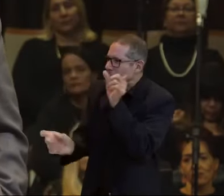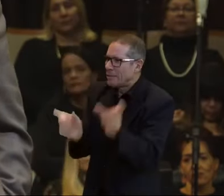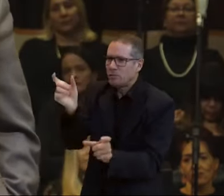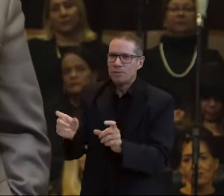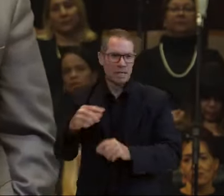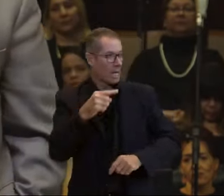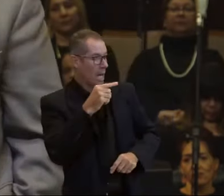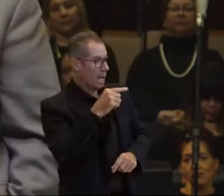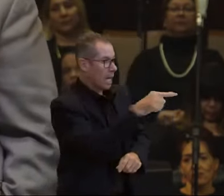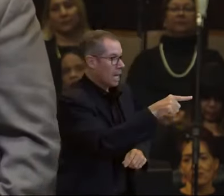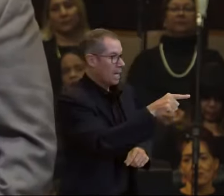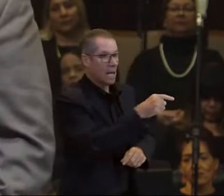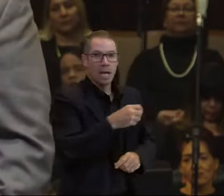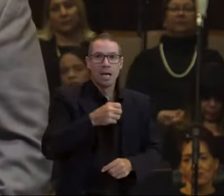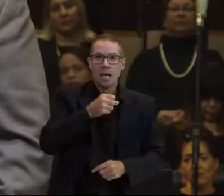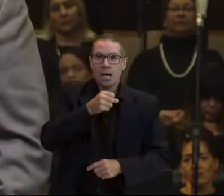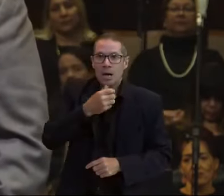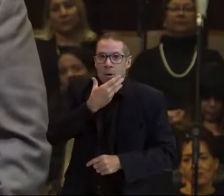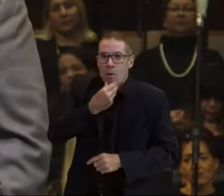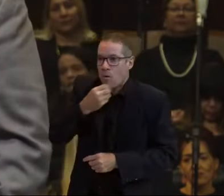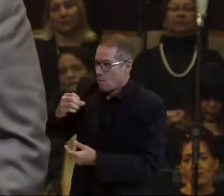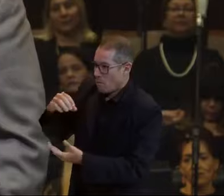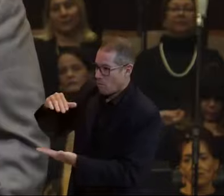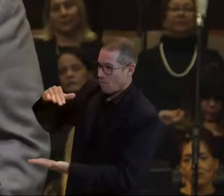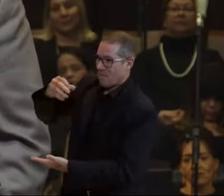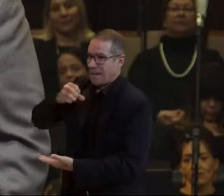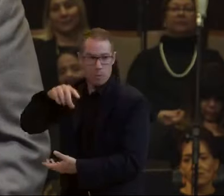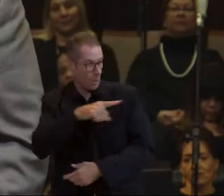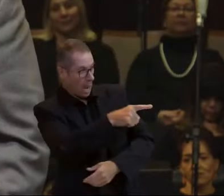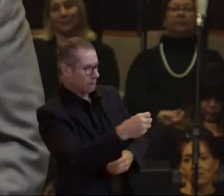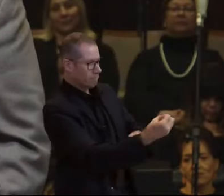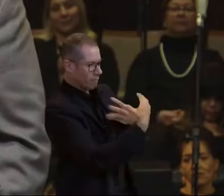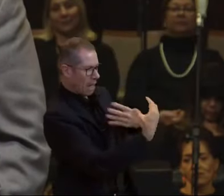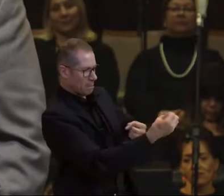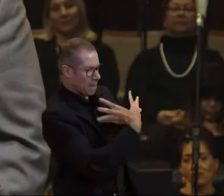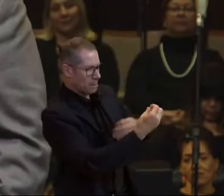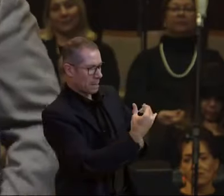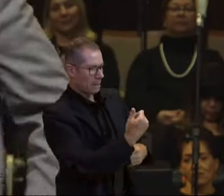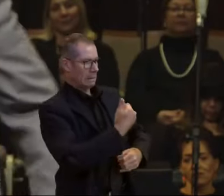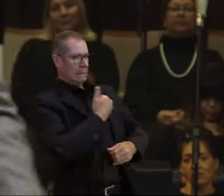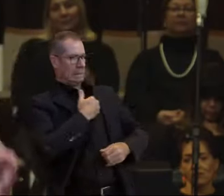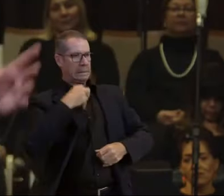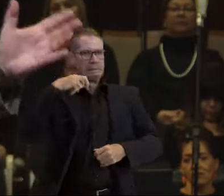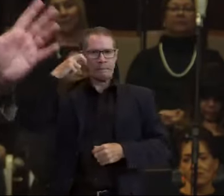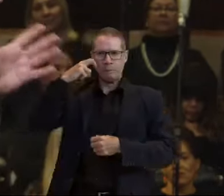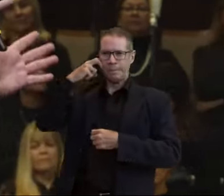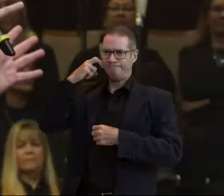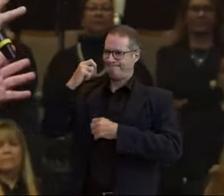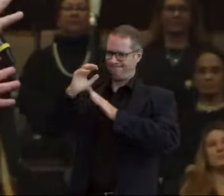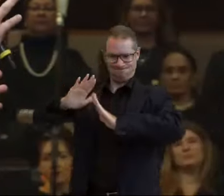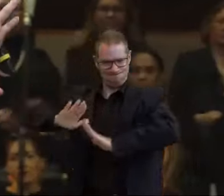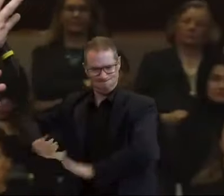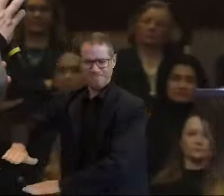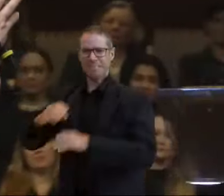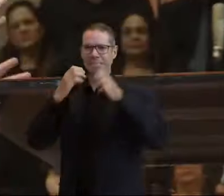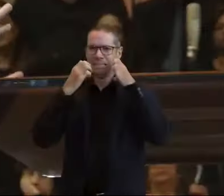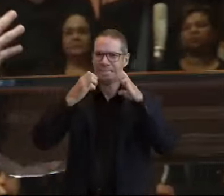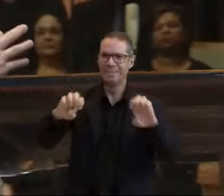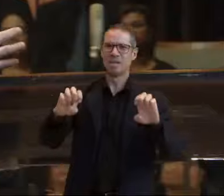a pedra que me ensinou a perder a vergonha de falar do Evangelho. Você está entendendo como é que funciona a